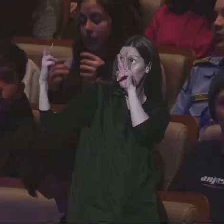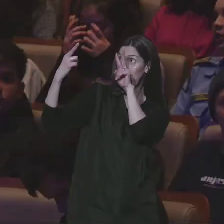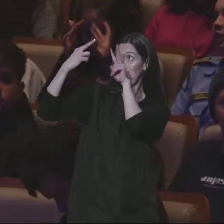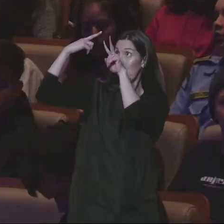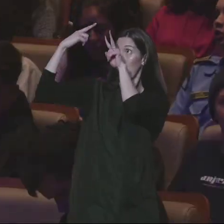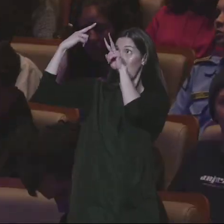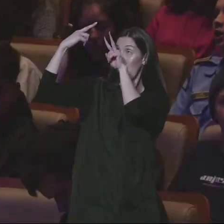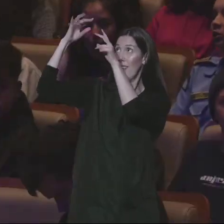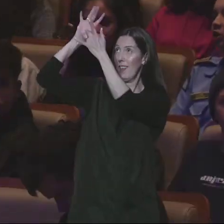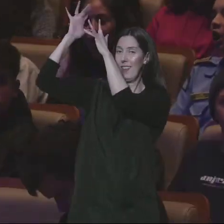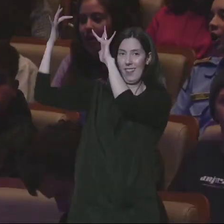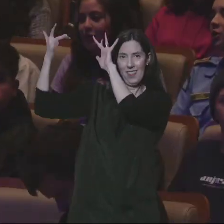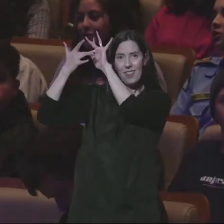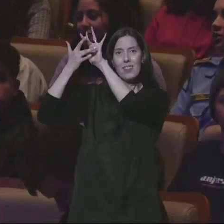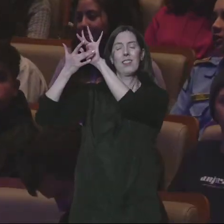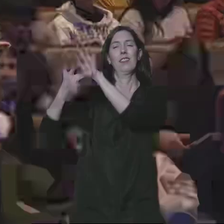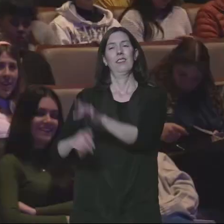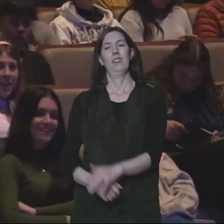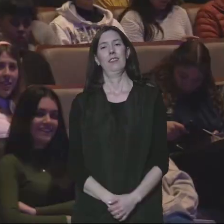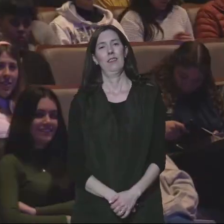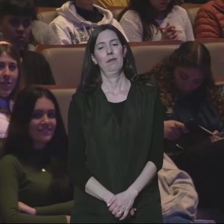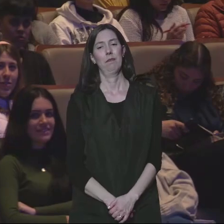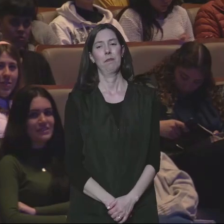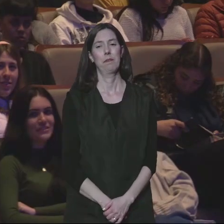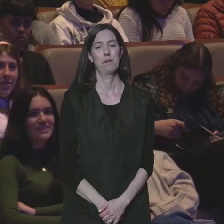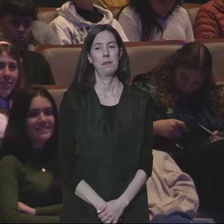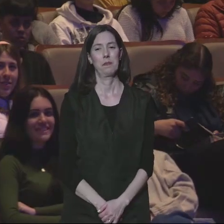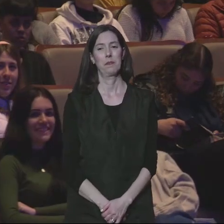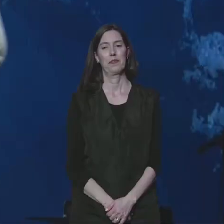os meus olhos em Jesus.